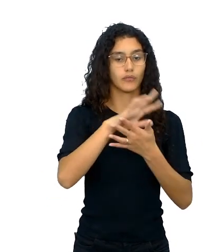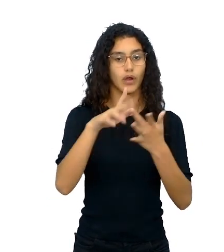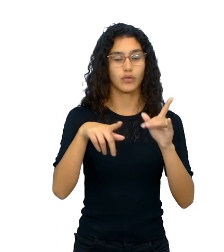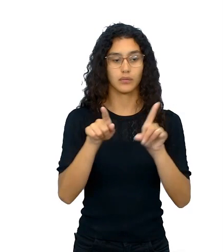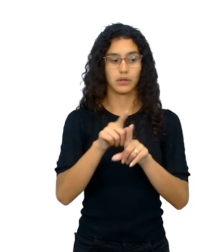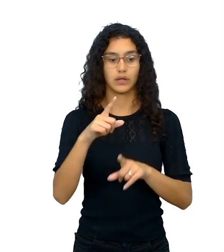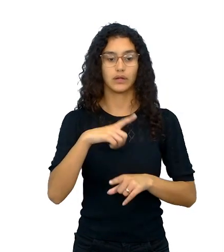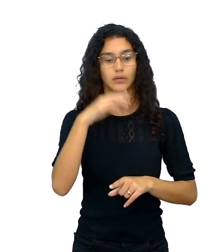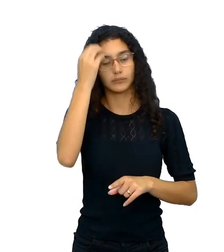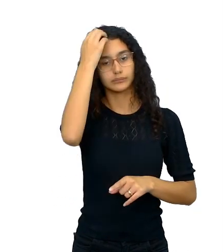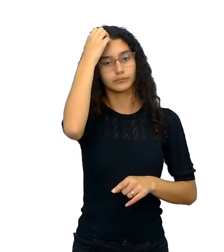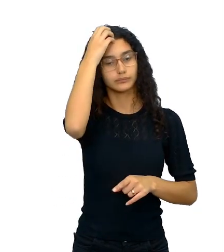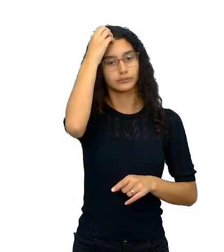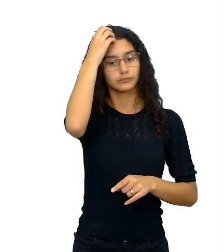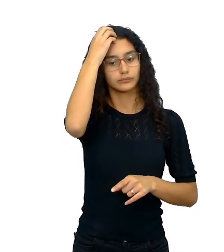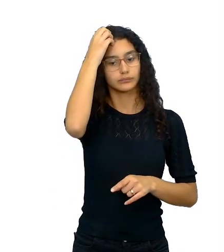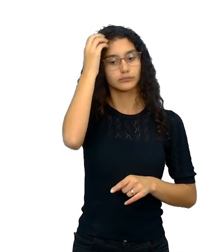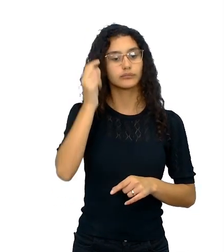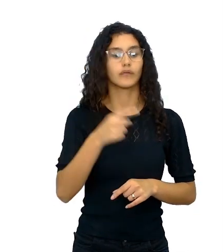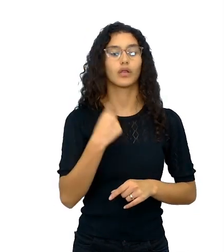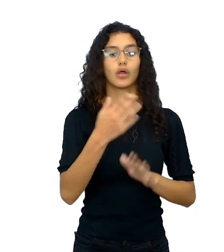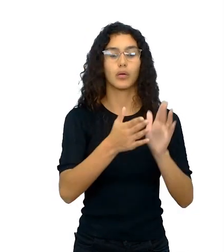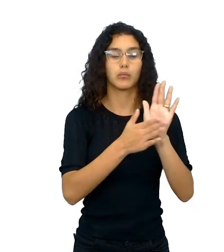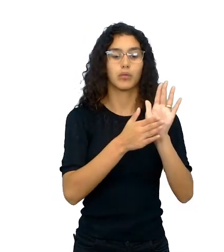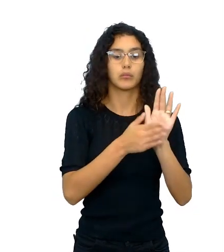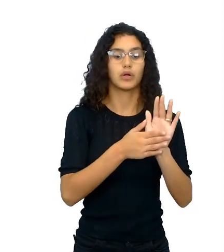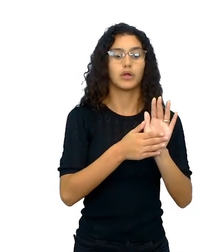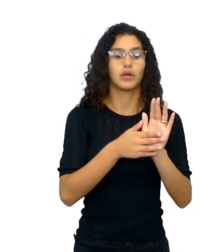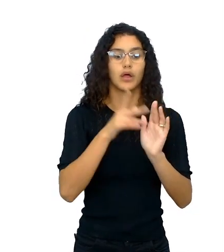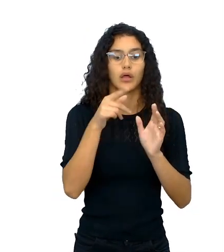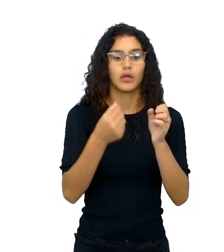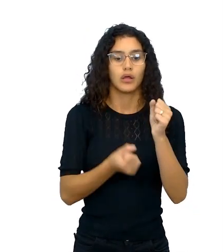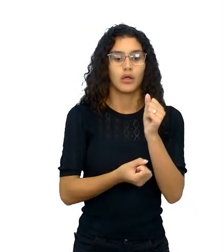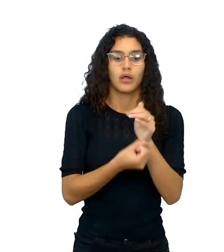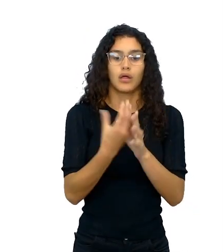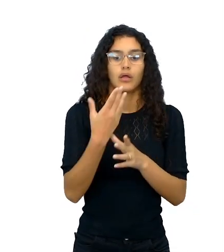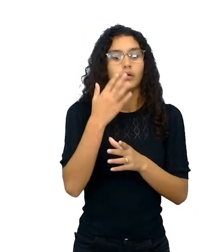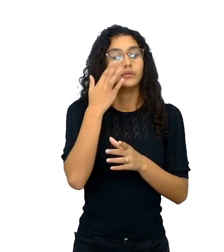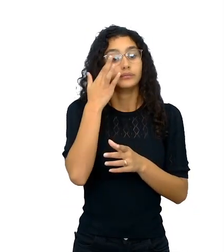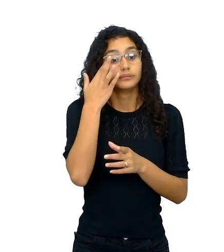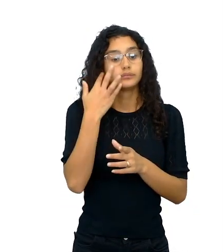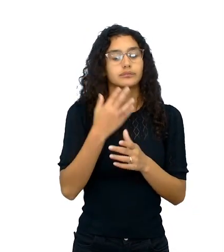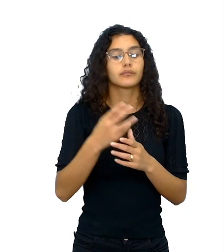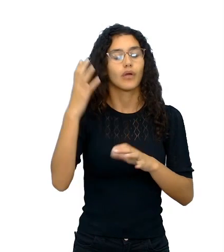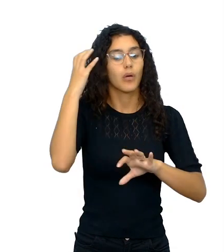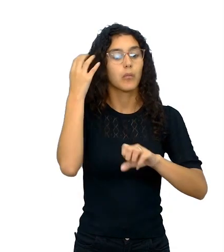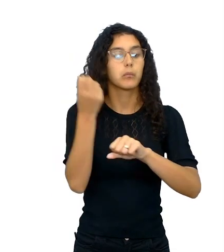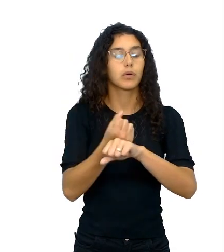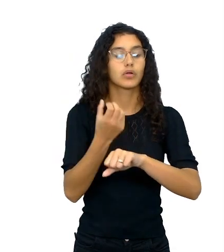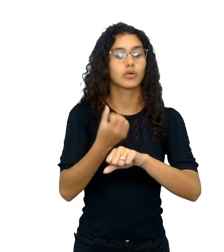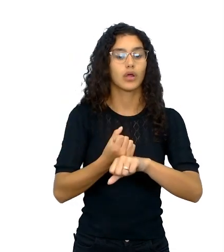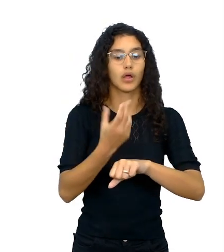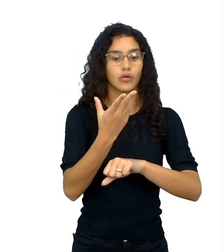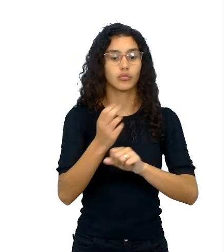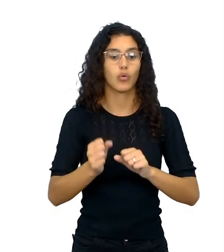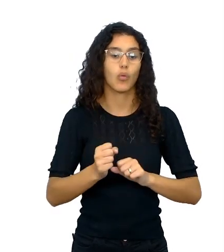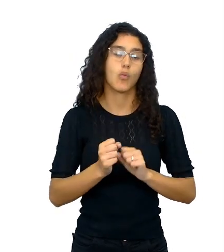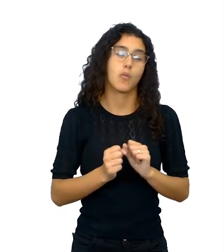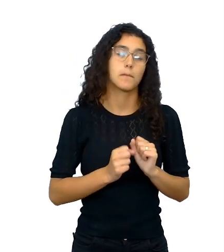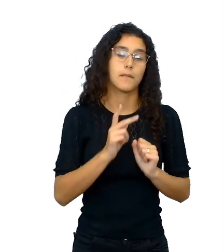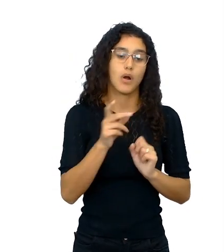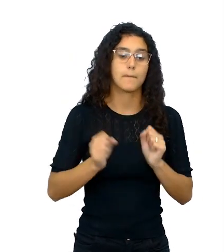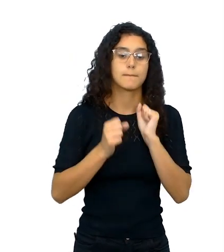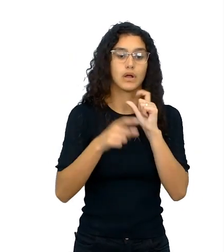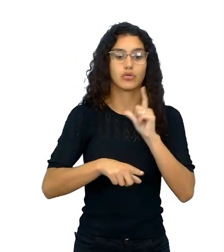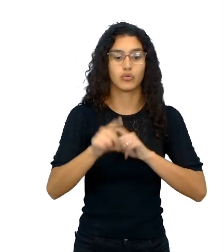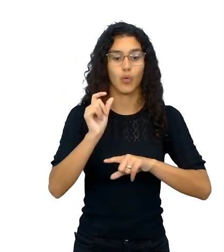multissemiótico, tá? Aqui, a nossa proposta é fazer a criação de um podcast literário, que o professor escolha um